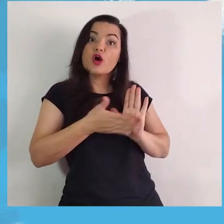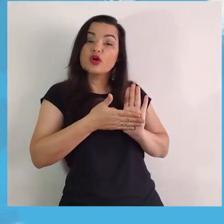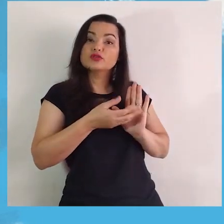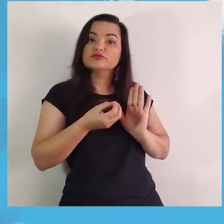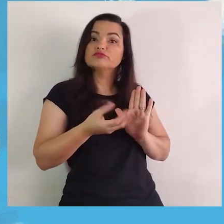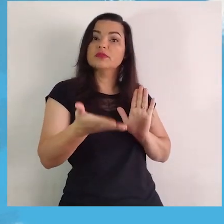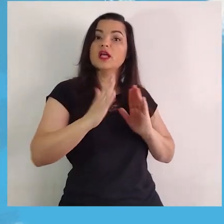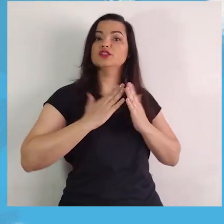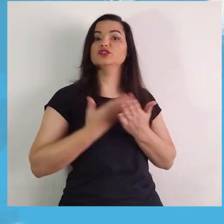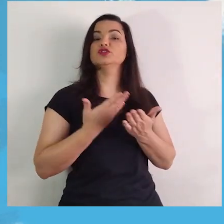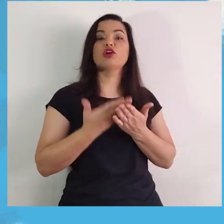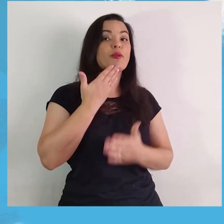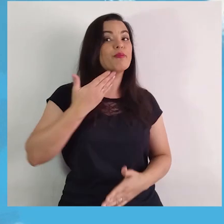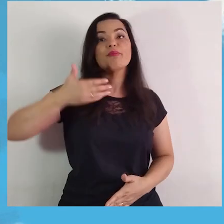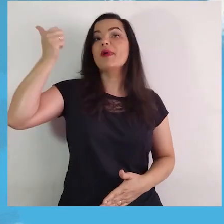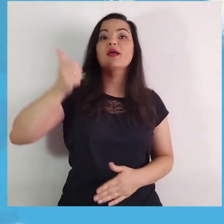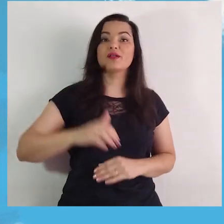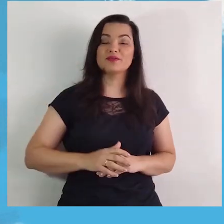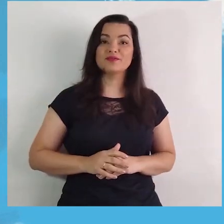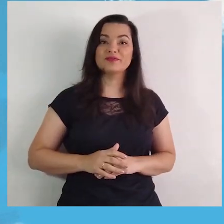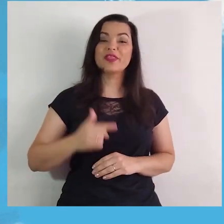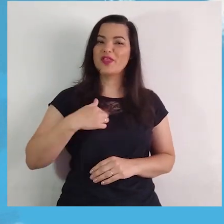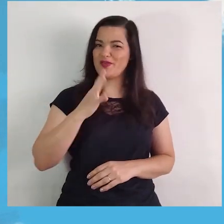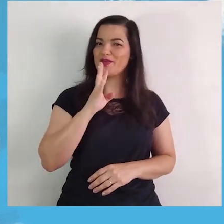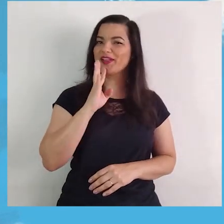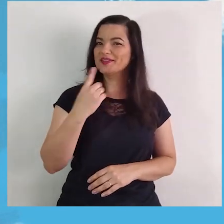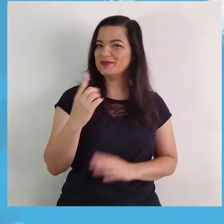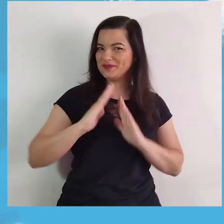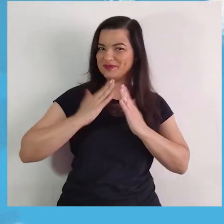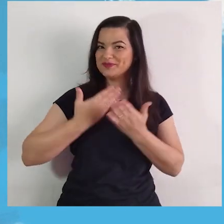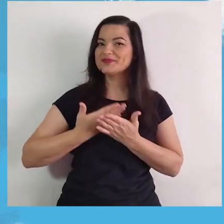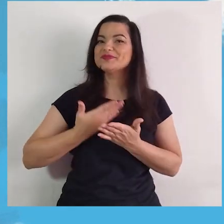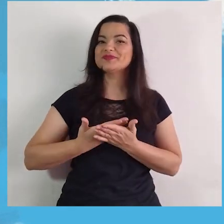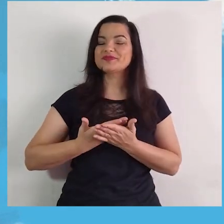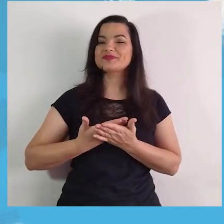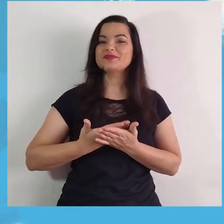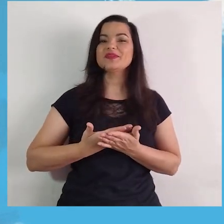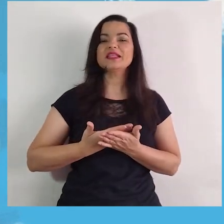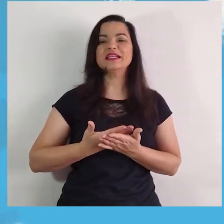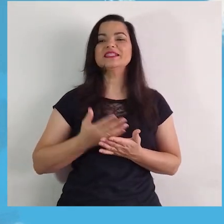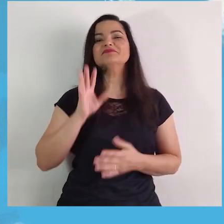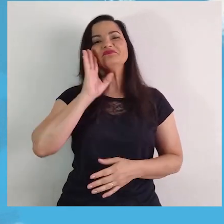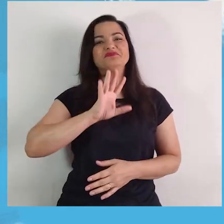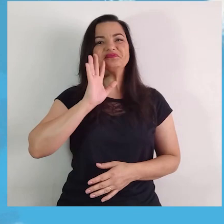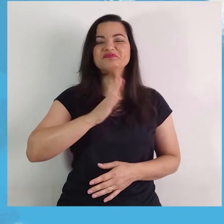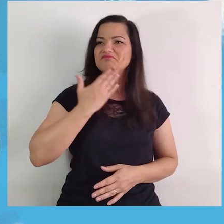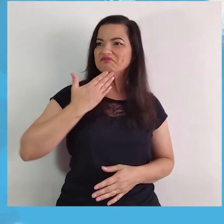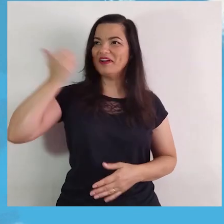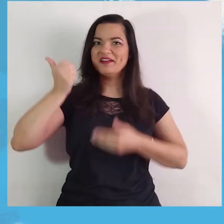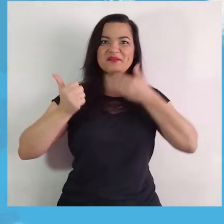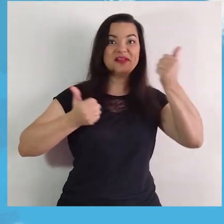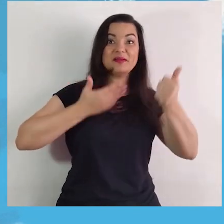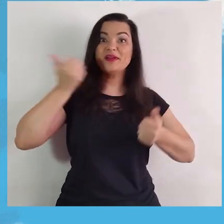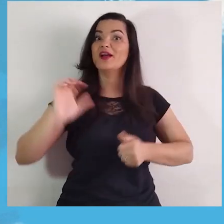escola fique ainda melhor. Eu conheço uma escola que teve melhorias por